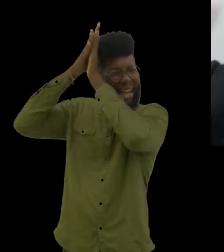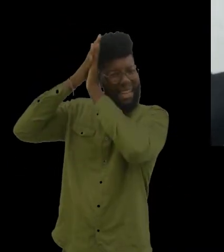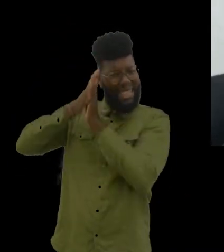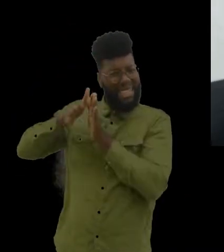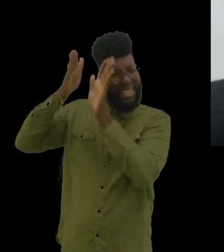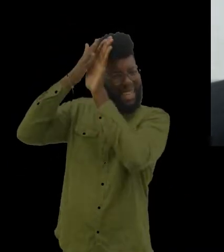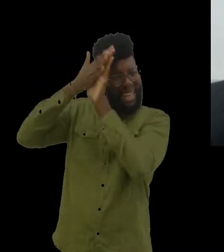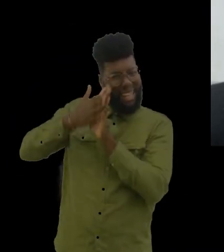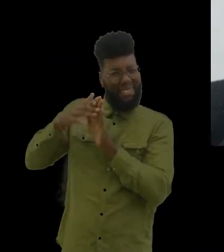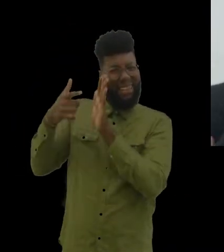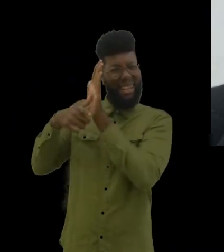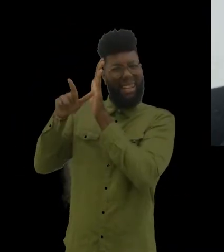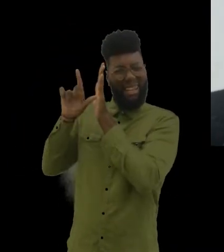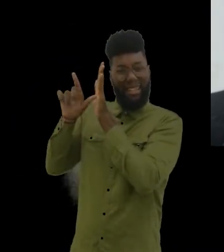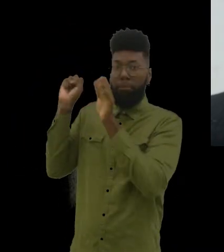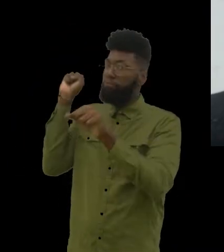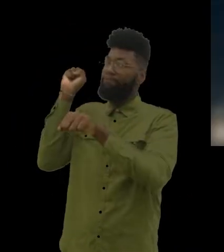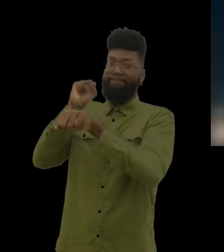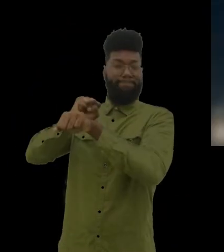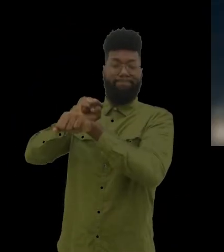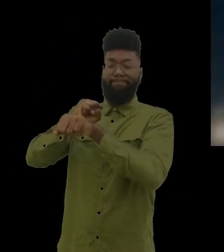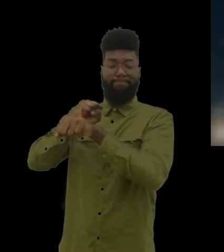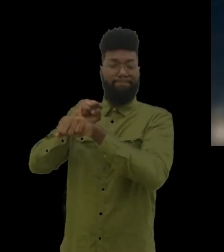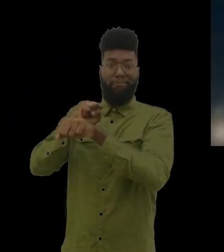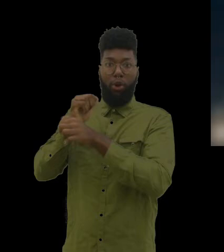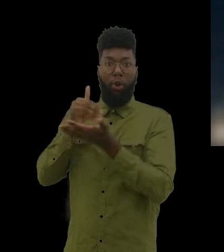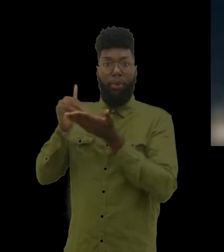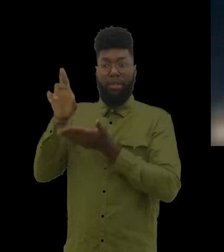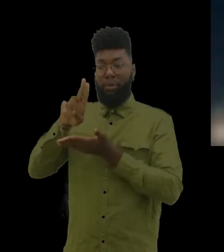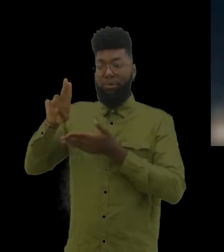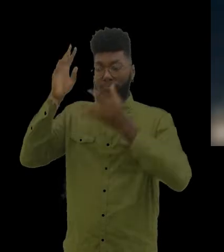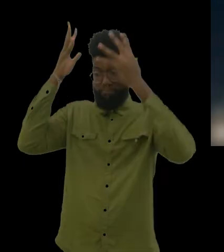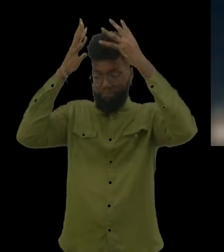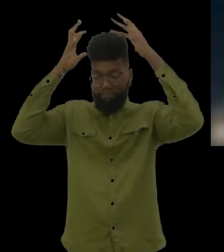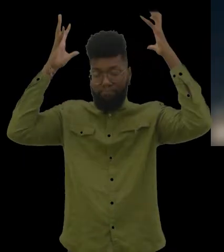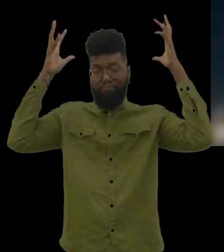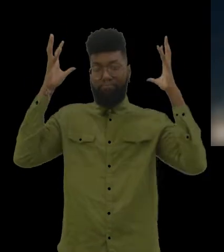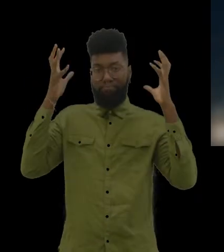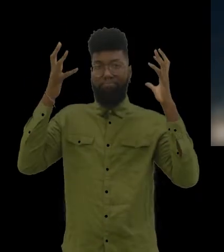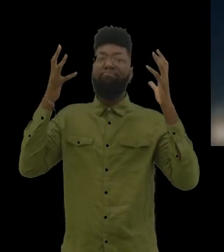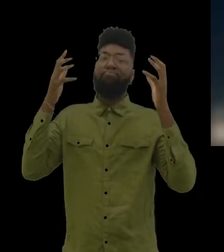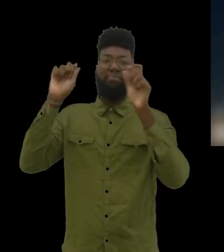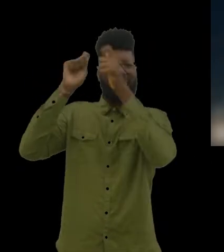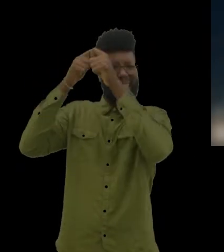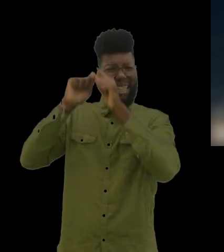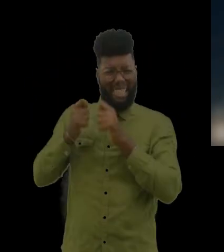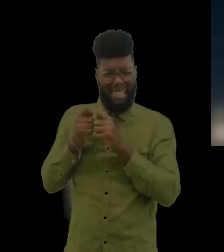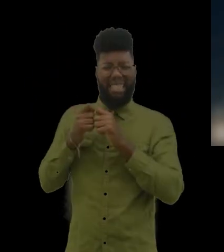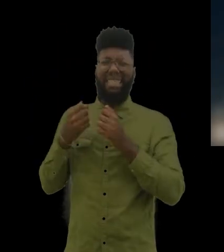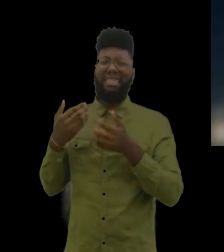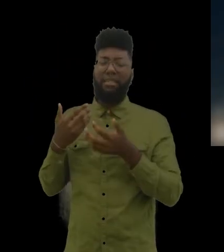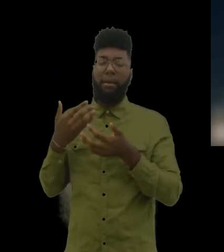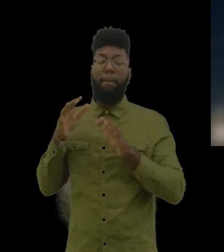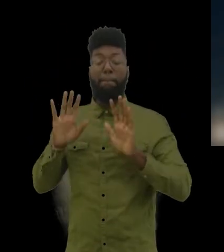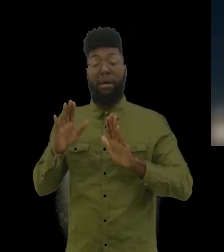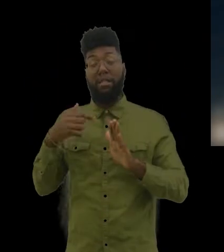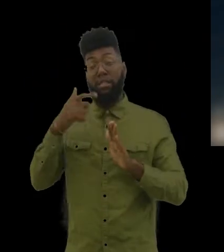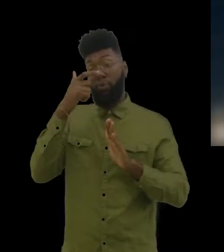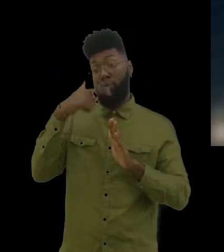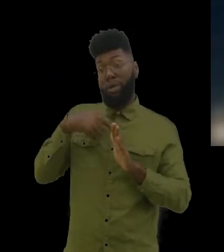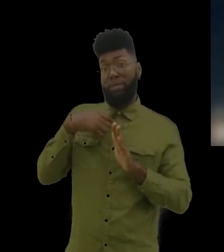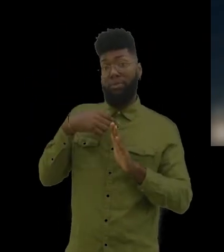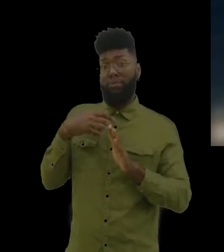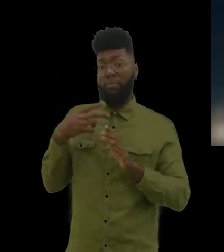as coisas só começaram a se engrenar, né? Mas eu acho que esse entendimento, ele é diário, né? A gente vai se conhecendo cada